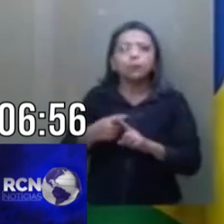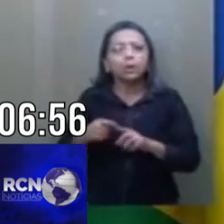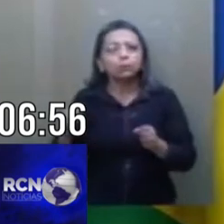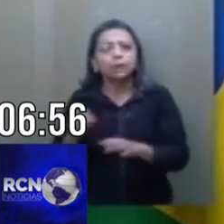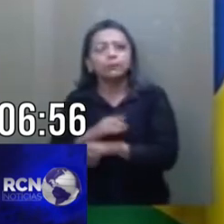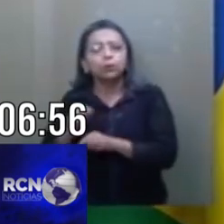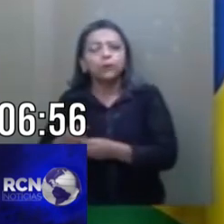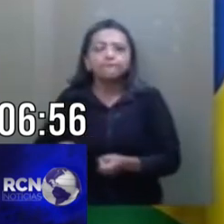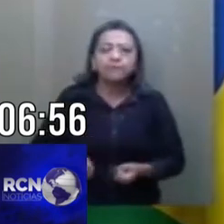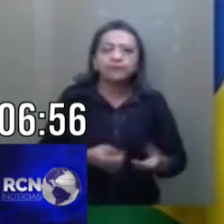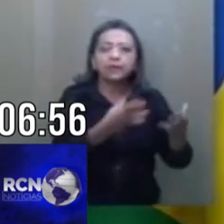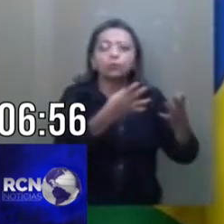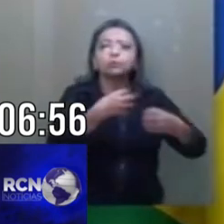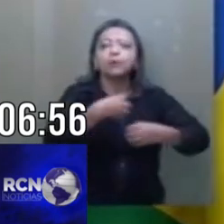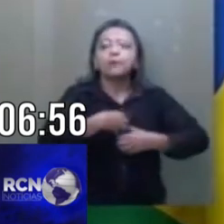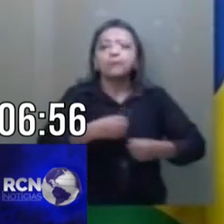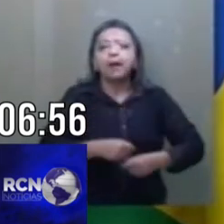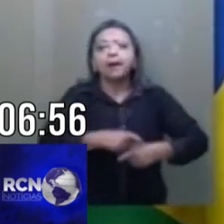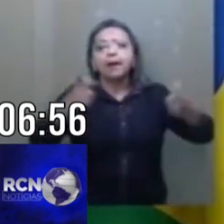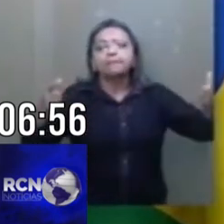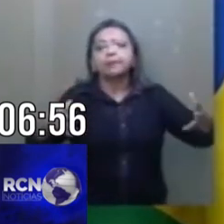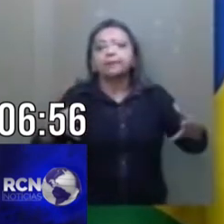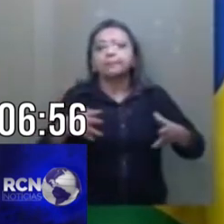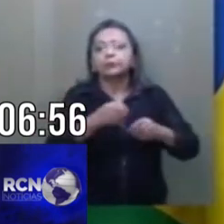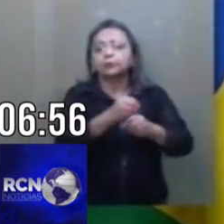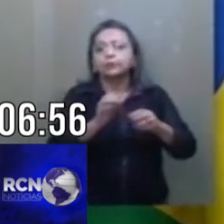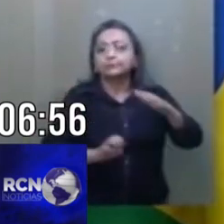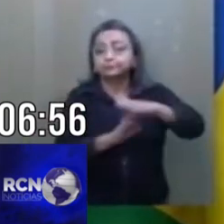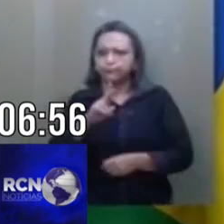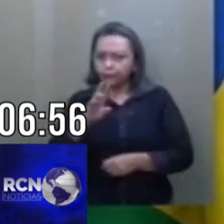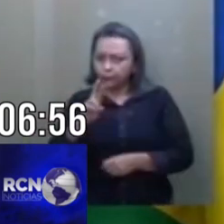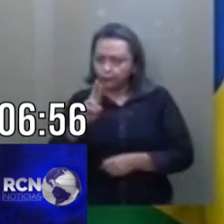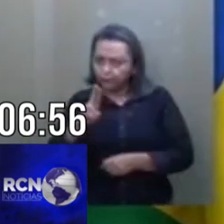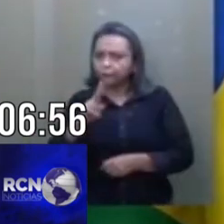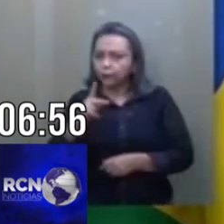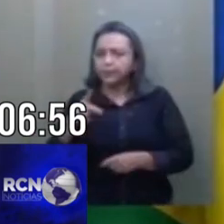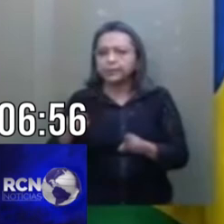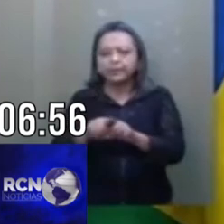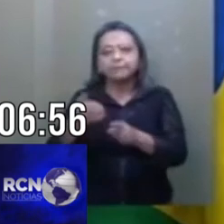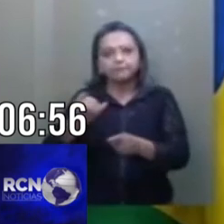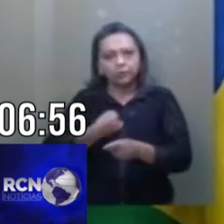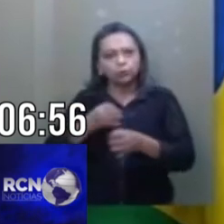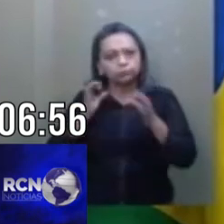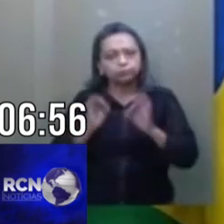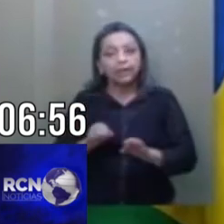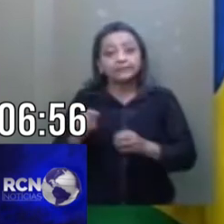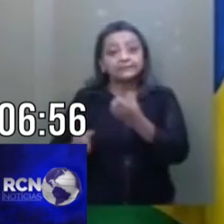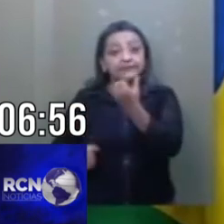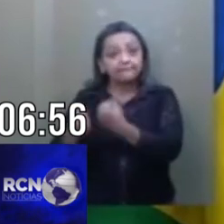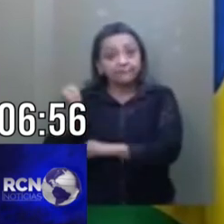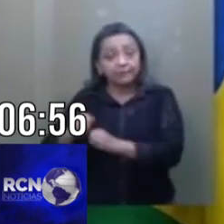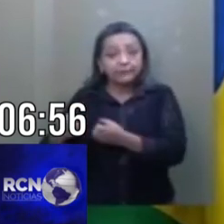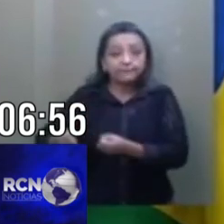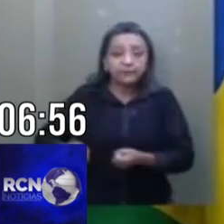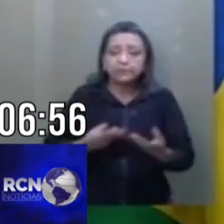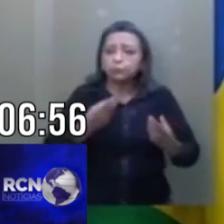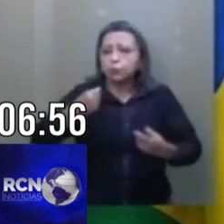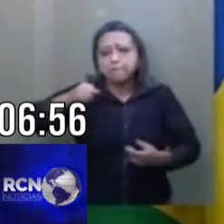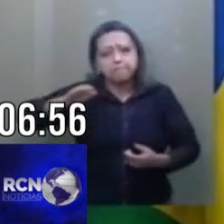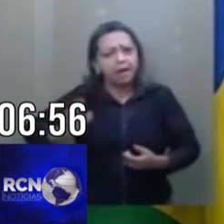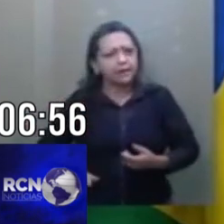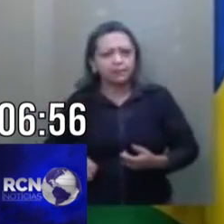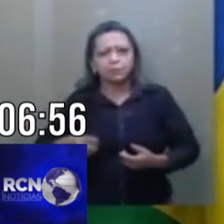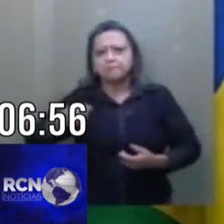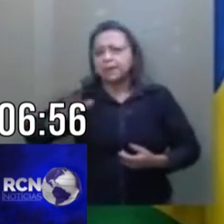terminou e vendeu de uma forma ampla para petroquímicas brasileiras? Essa fábrica está sendo vendida barata. Está